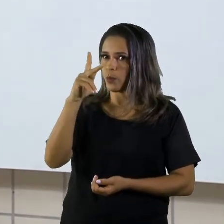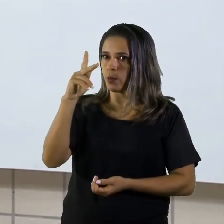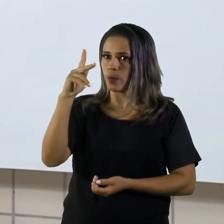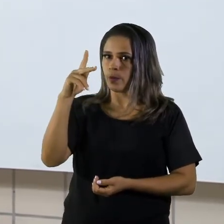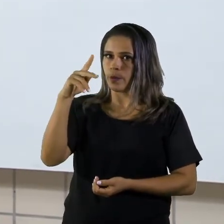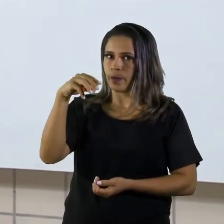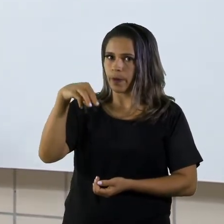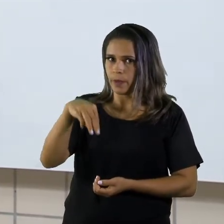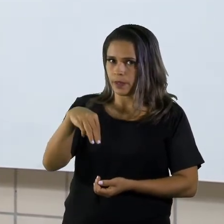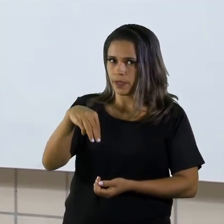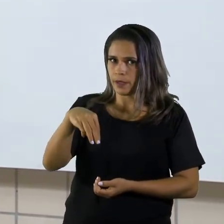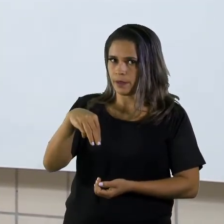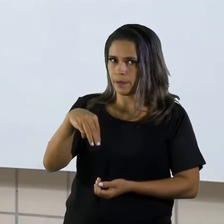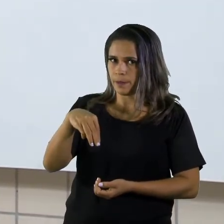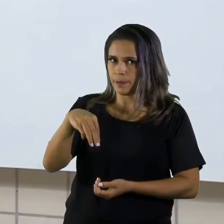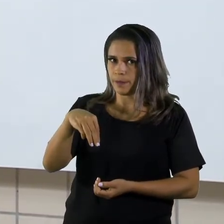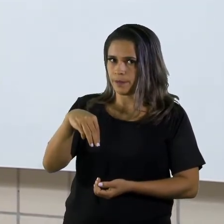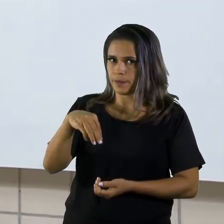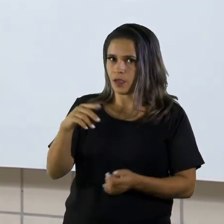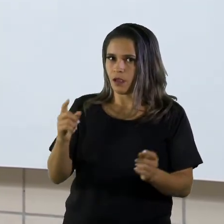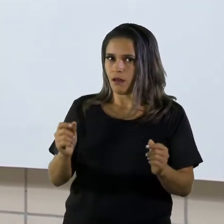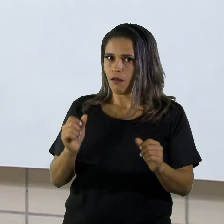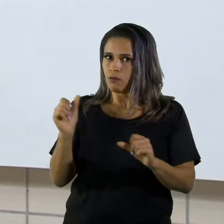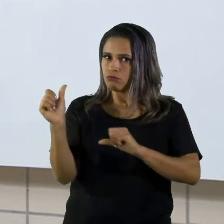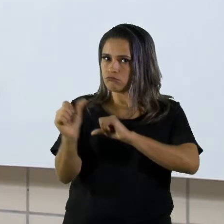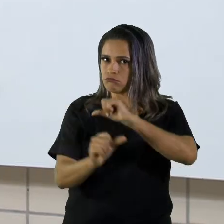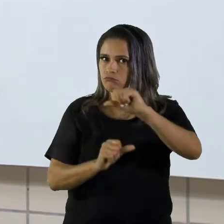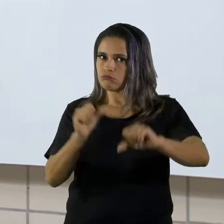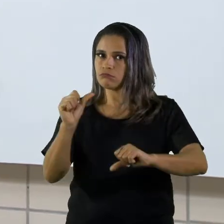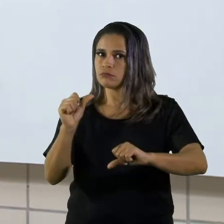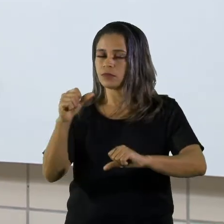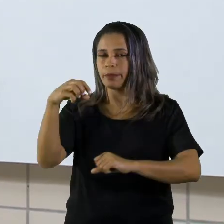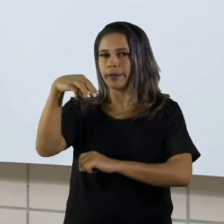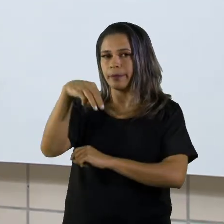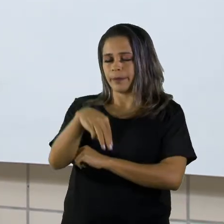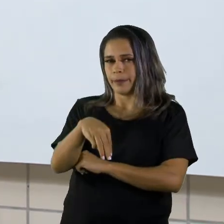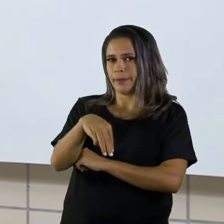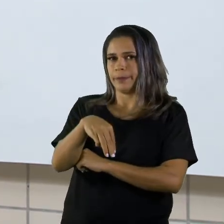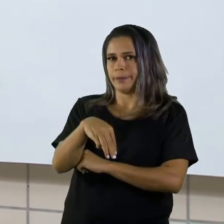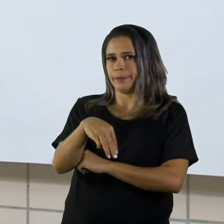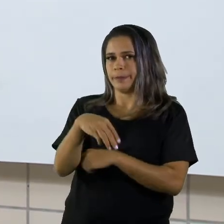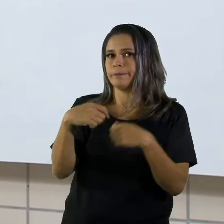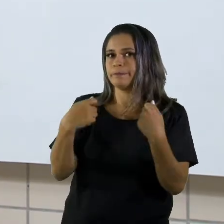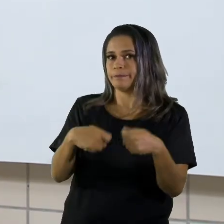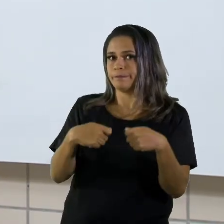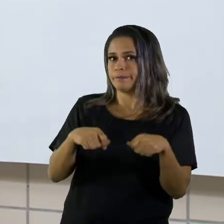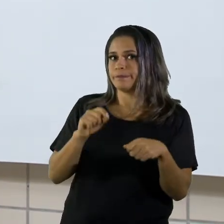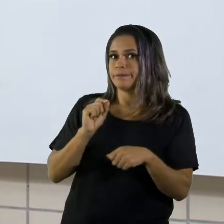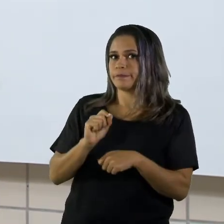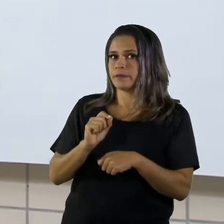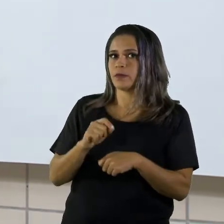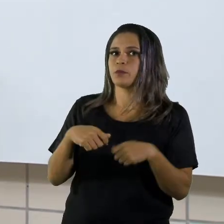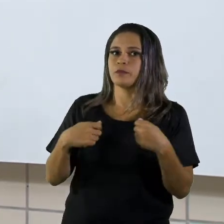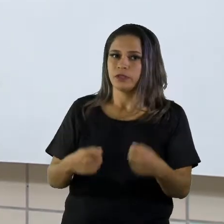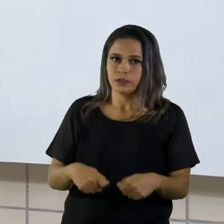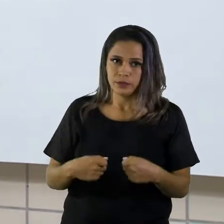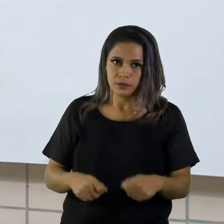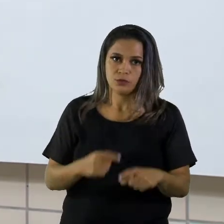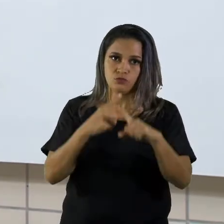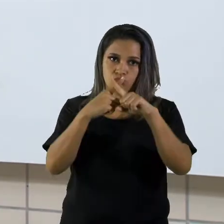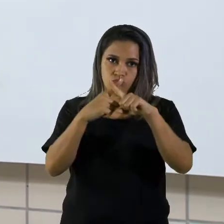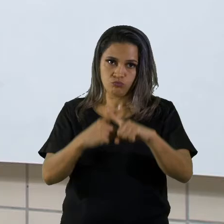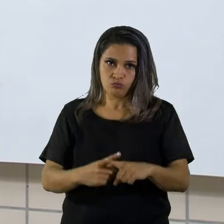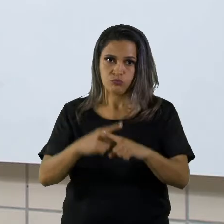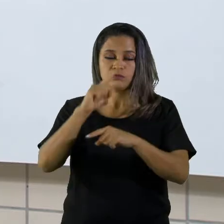eu quero transformar esses 5 quilômetros em metros, o que eu preciso fazer? Basta eu multiplicar por 1000. Por